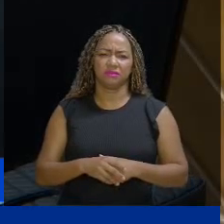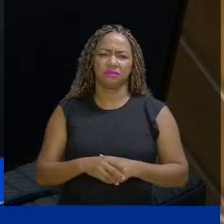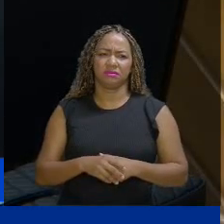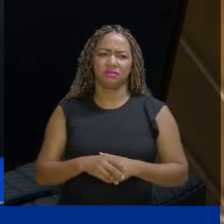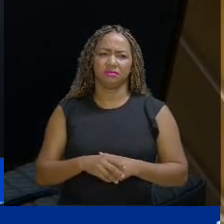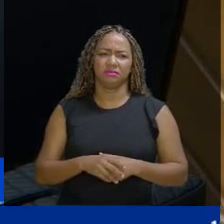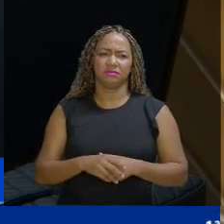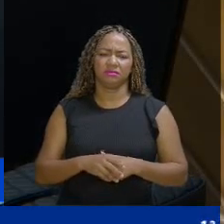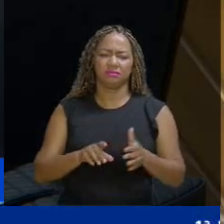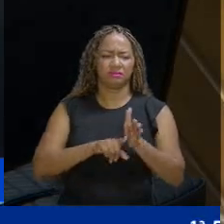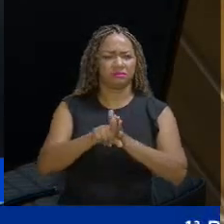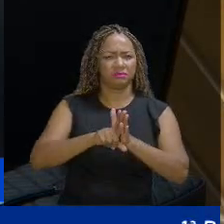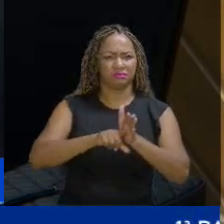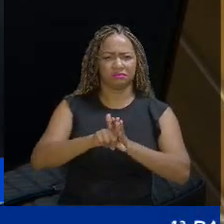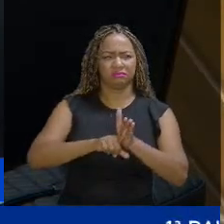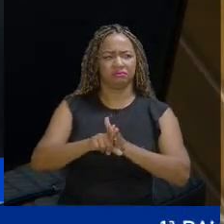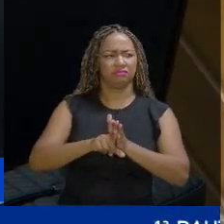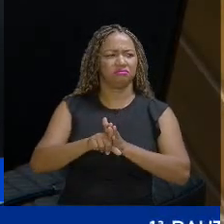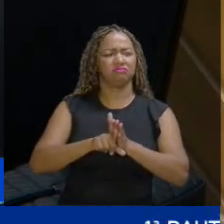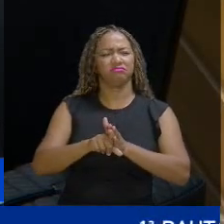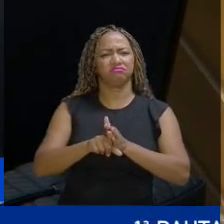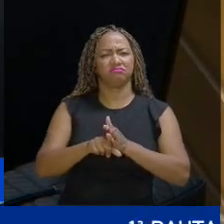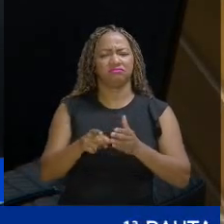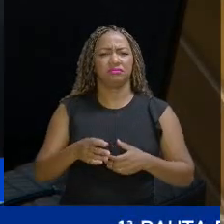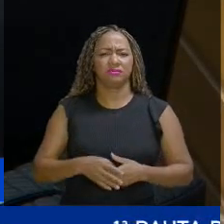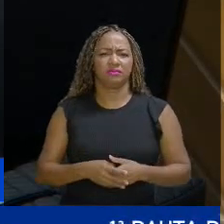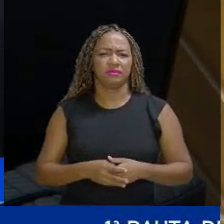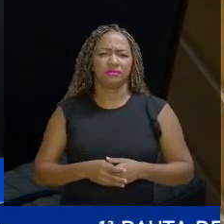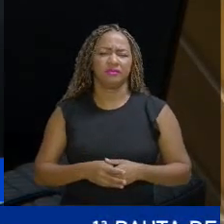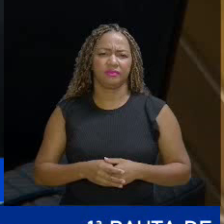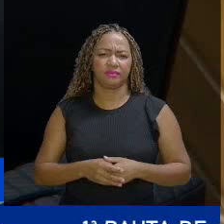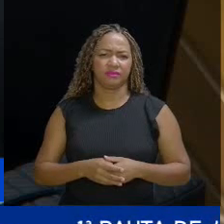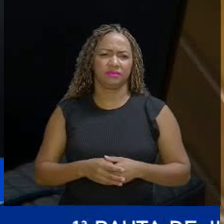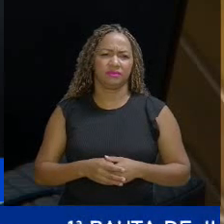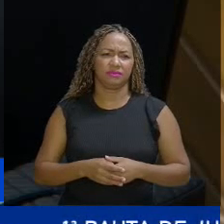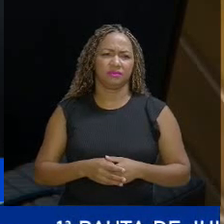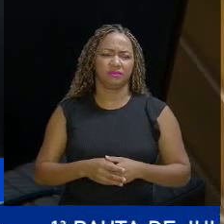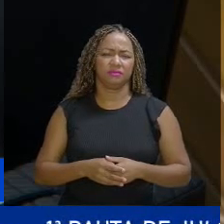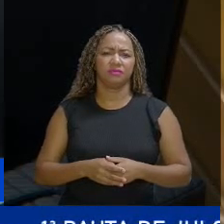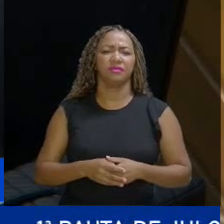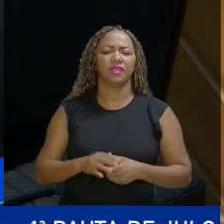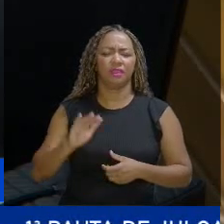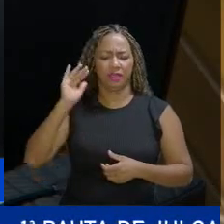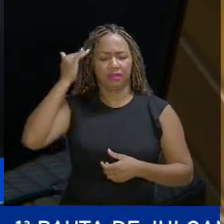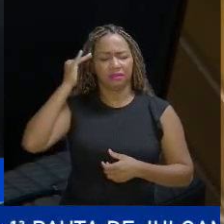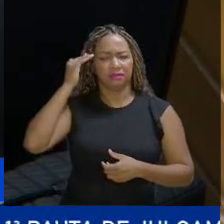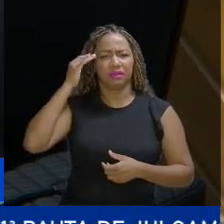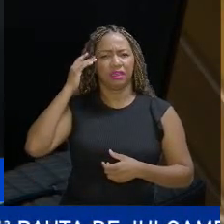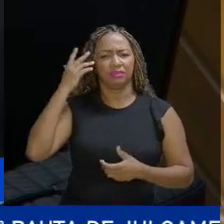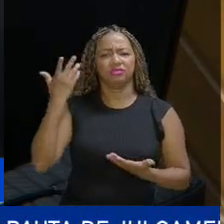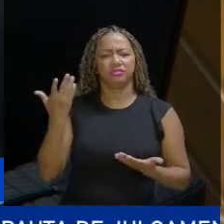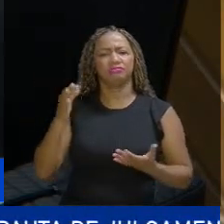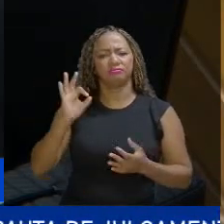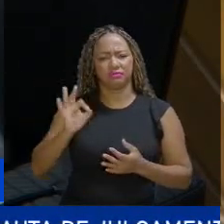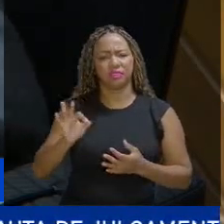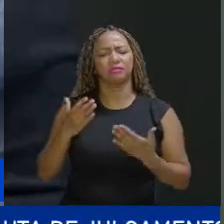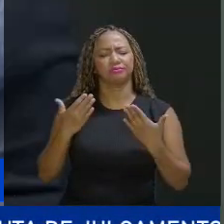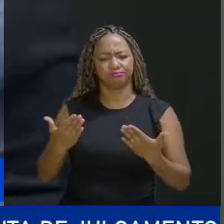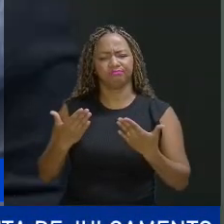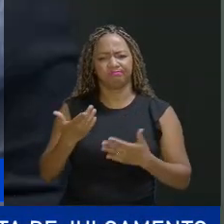foro, análise do próprio magistrado, e assim ele entende que é insuspeito, concordo com